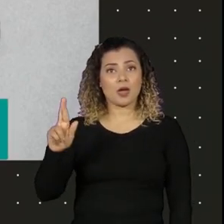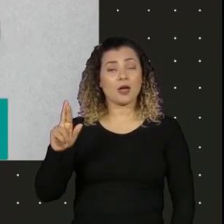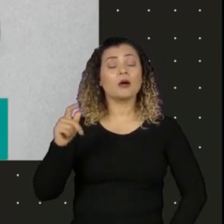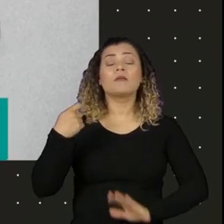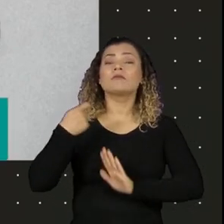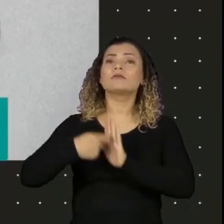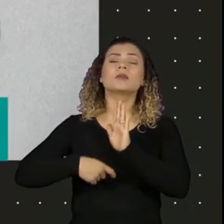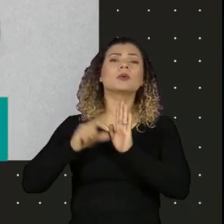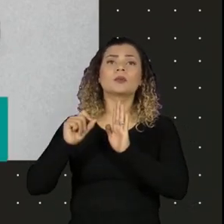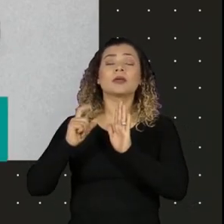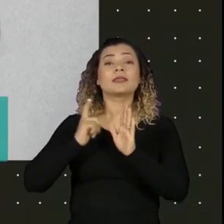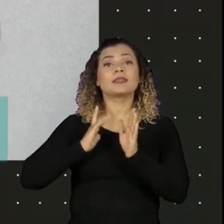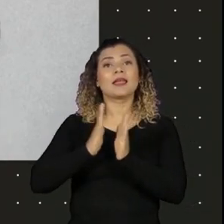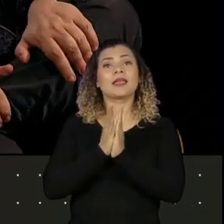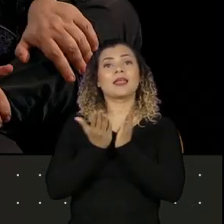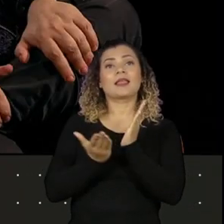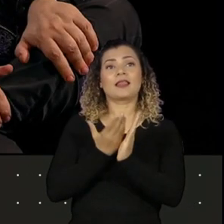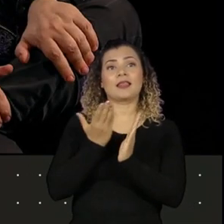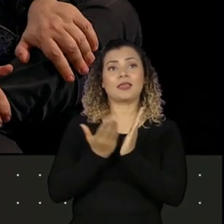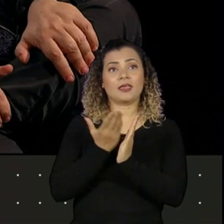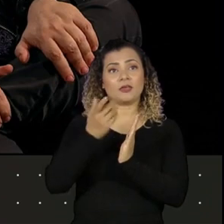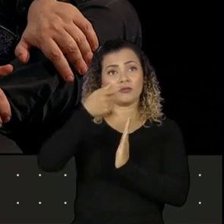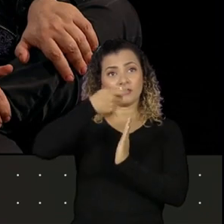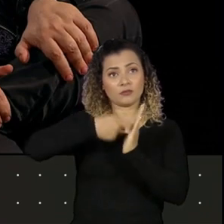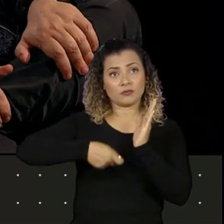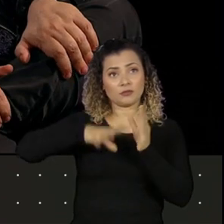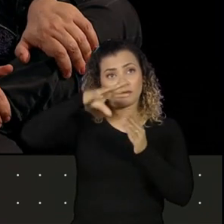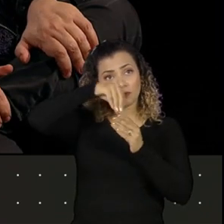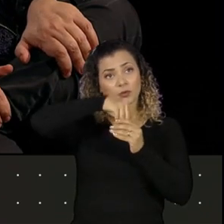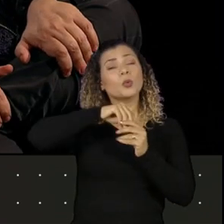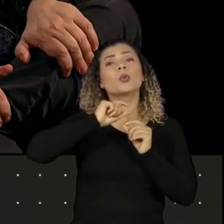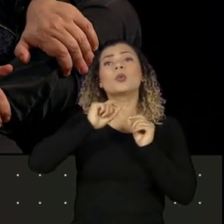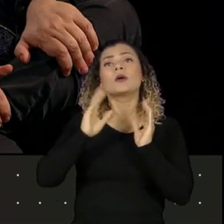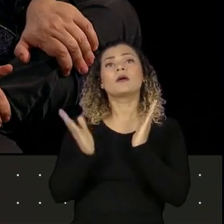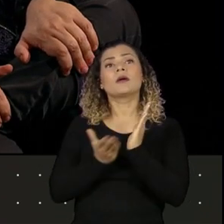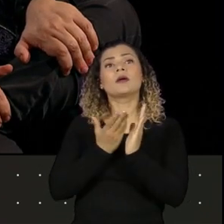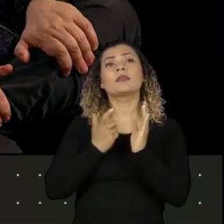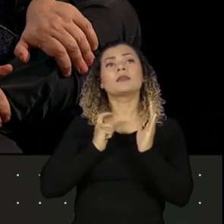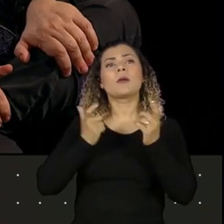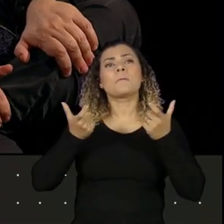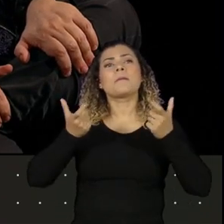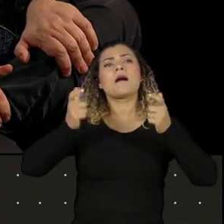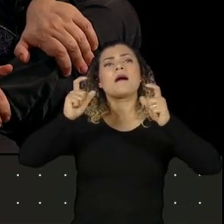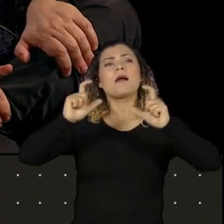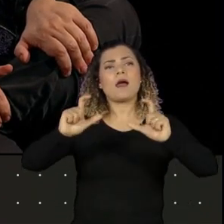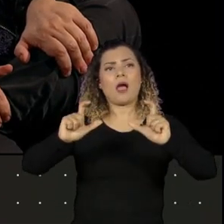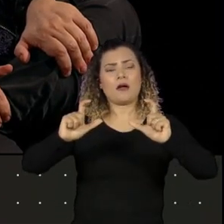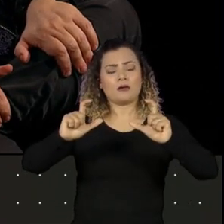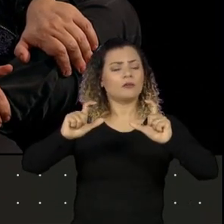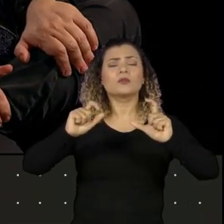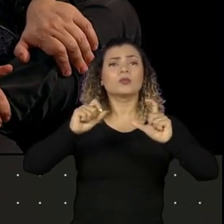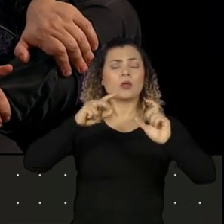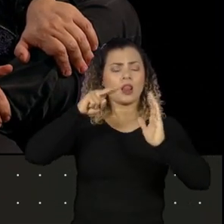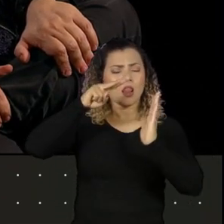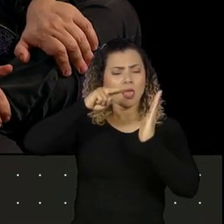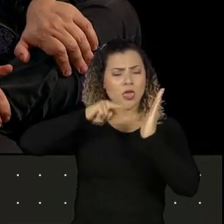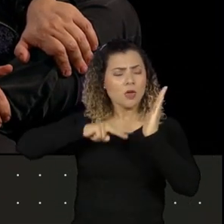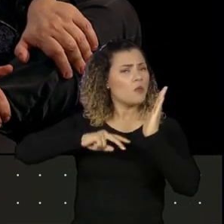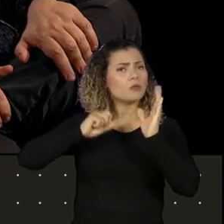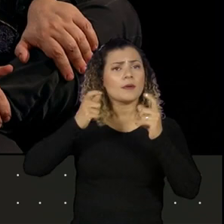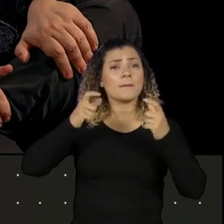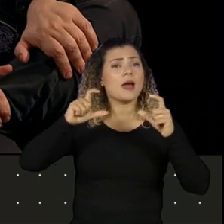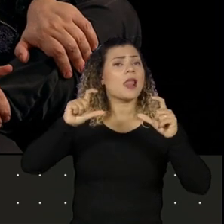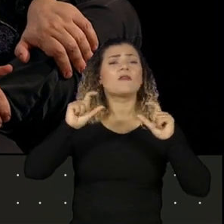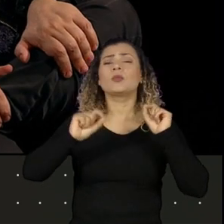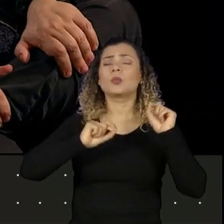Alma Beat, texto no qual tem um parágrafo em que ele diz